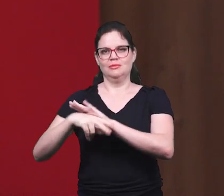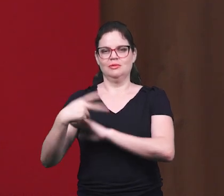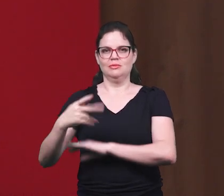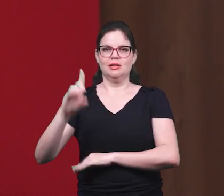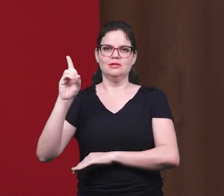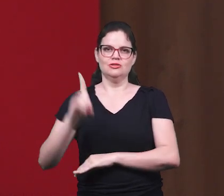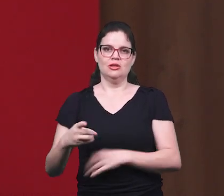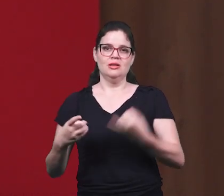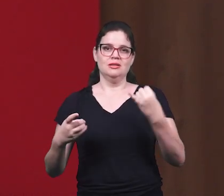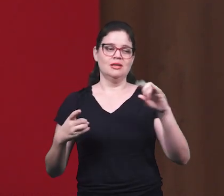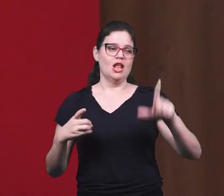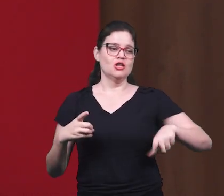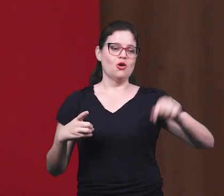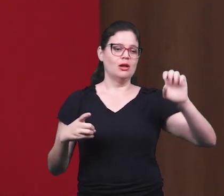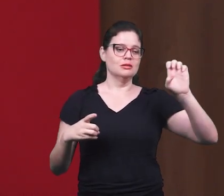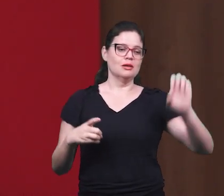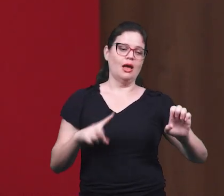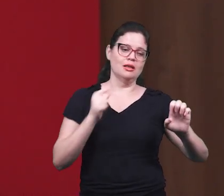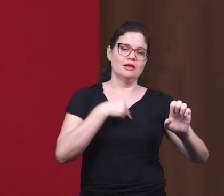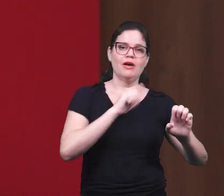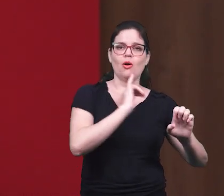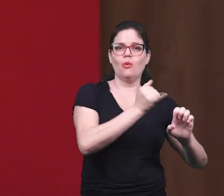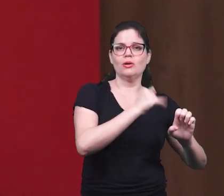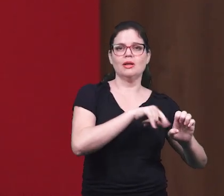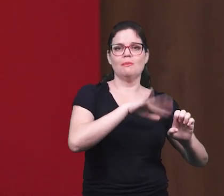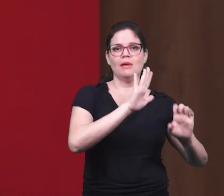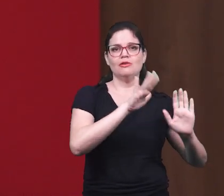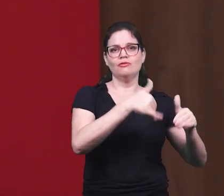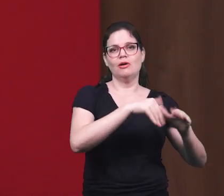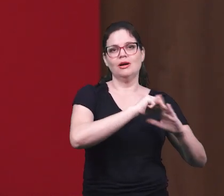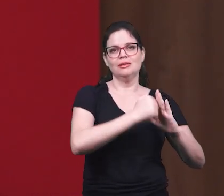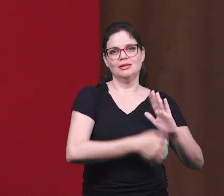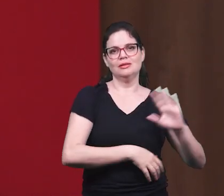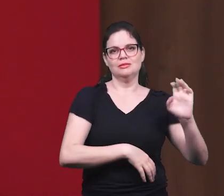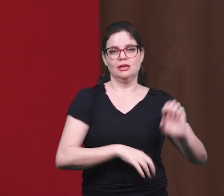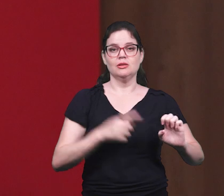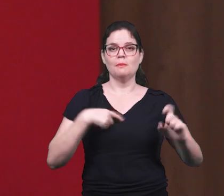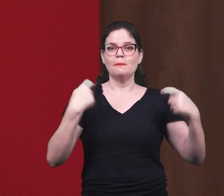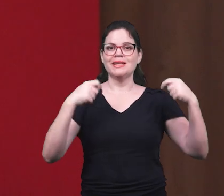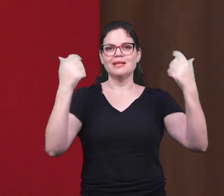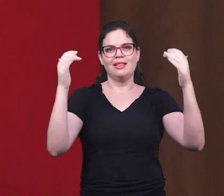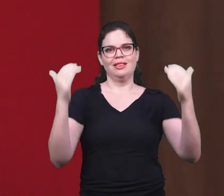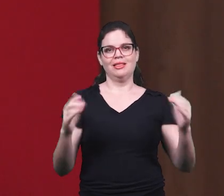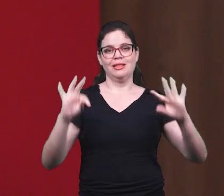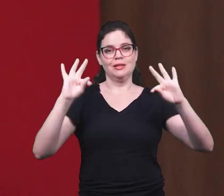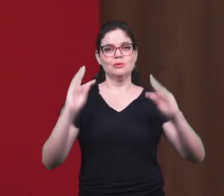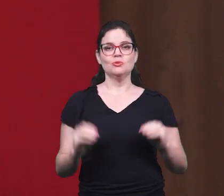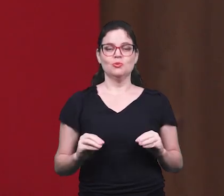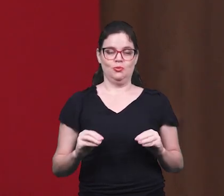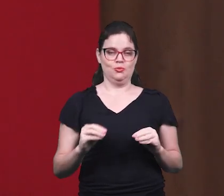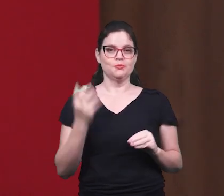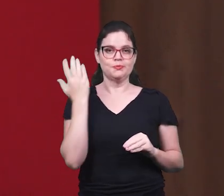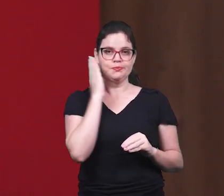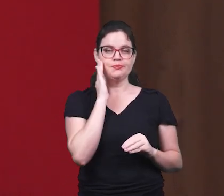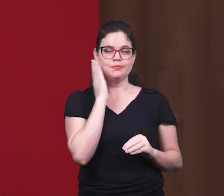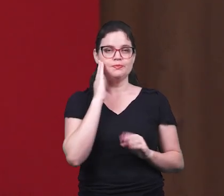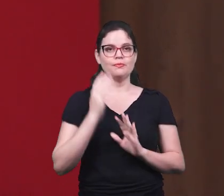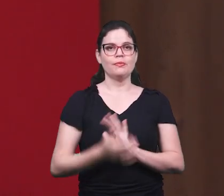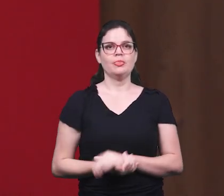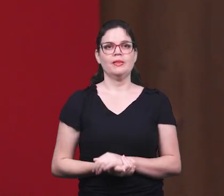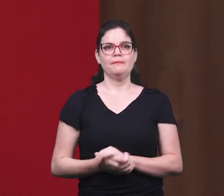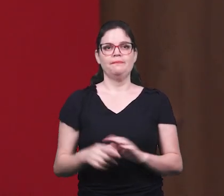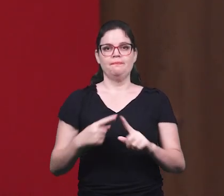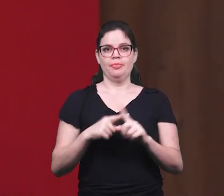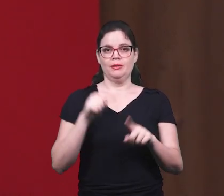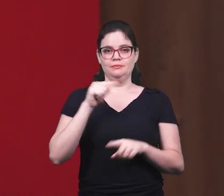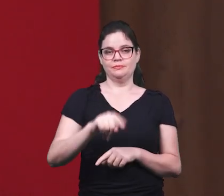Só nesse sentido, para a gente ver também, analisar um historiador e a história. Agora, olha